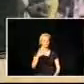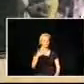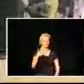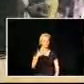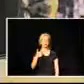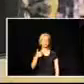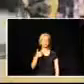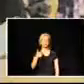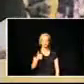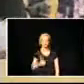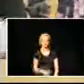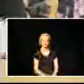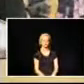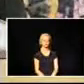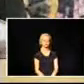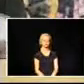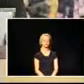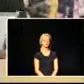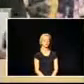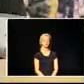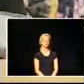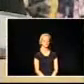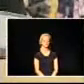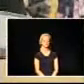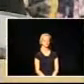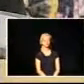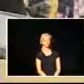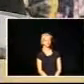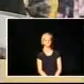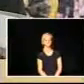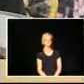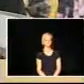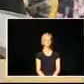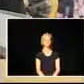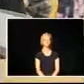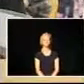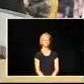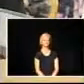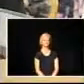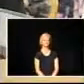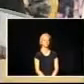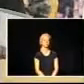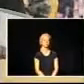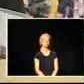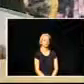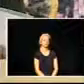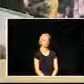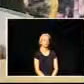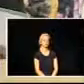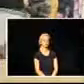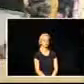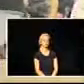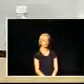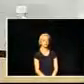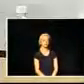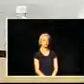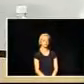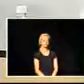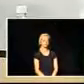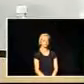declaro aprovado em segunda discussão e votação, projeto de lei ordinário 42/2014, de autoria do vereador Digão. Projeto de lei